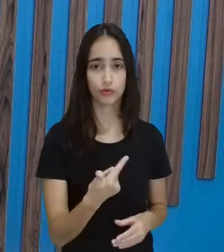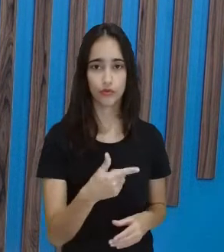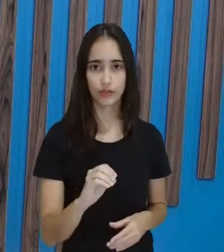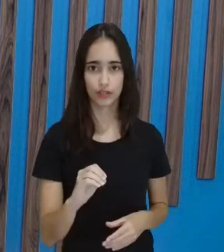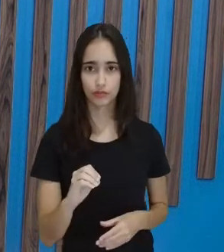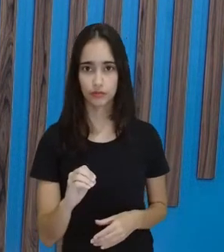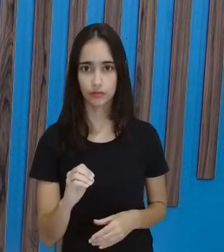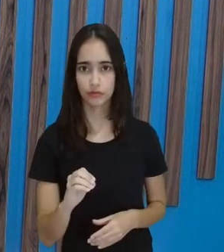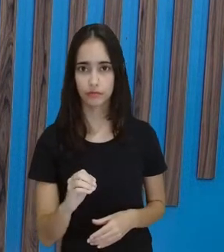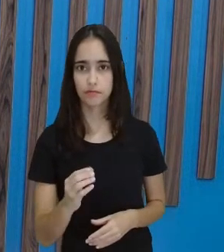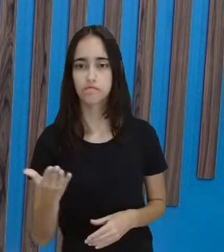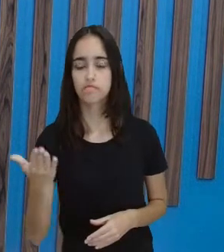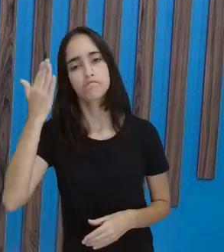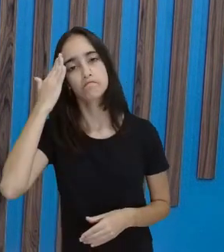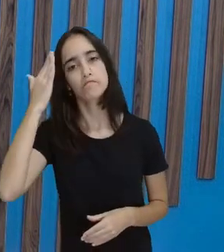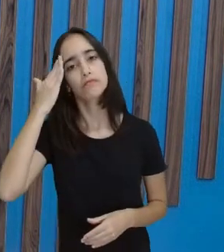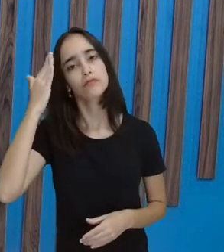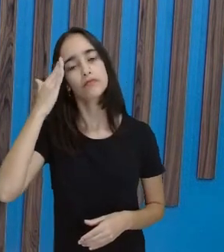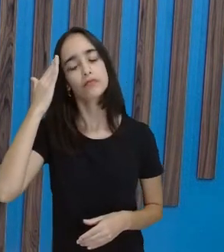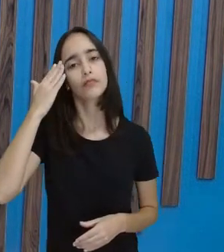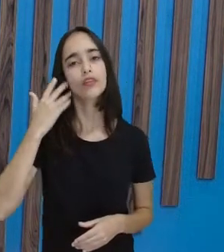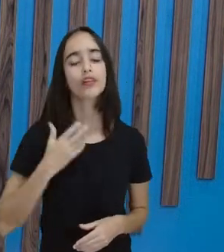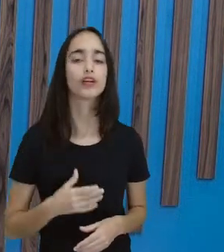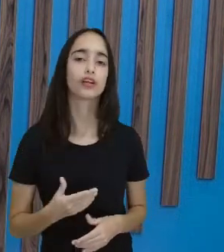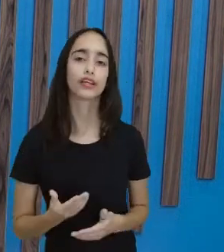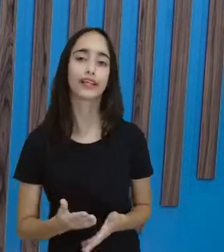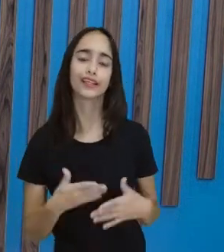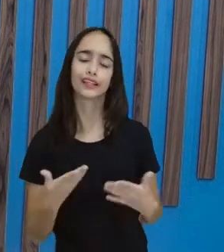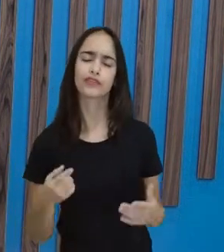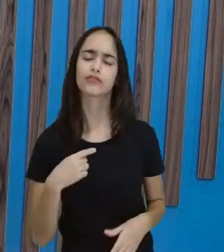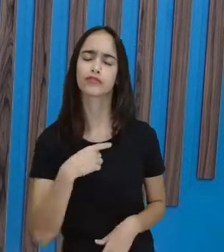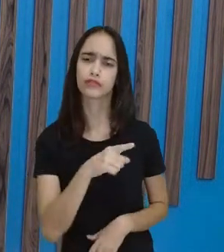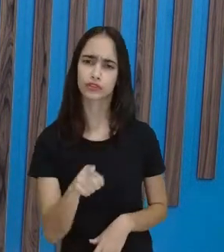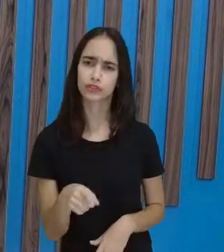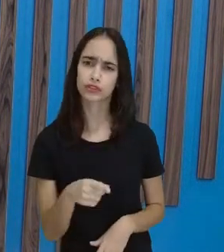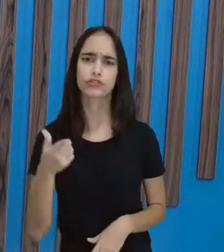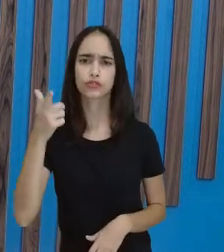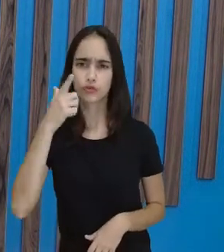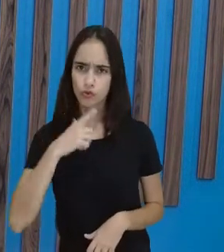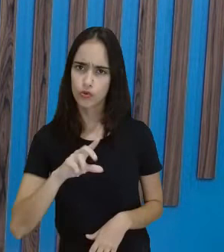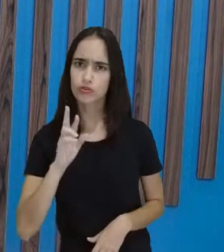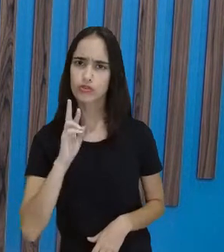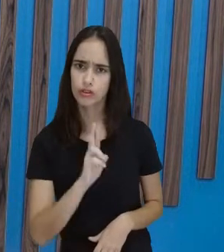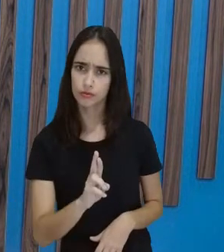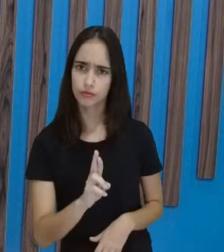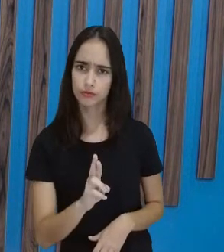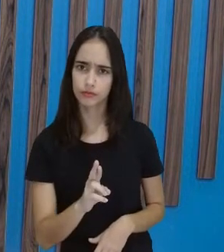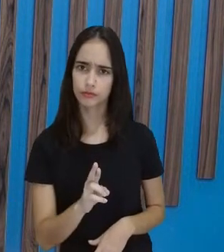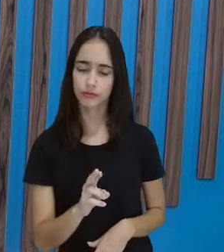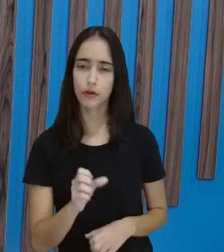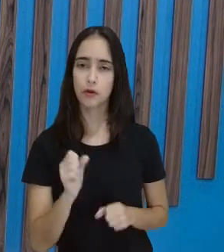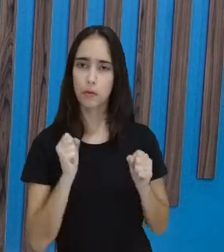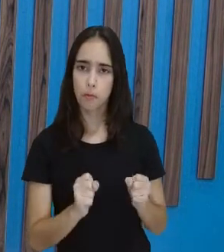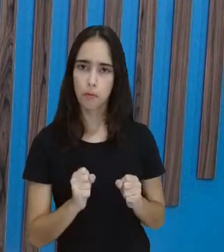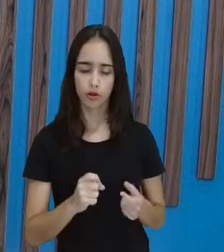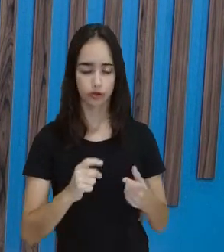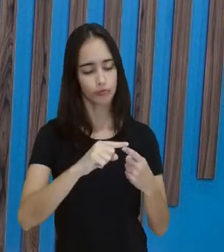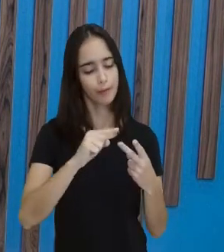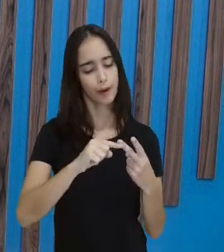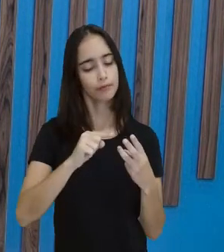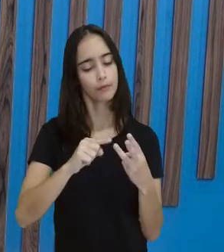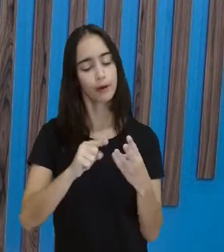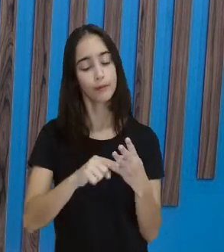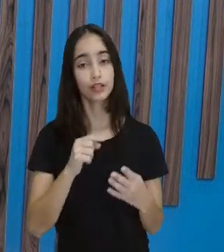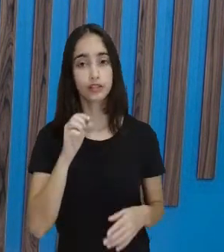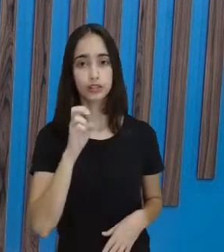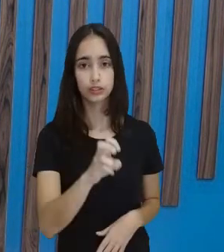o 5 cabe no 20. E aí você chega ao resultado. Se você contar de 5 em 5, como está aqui na mesa, ó,